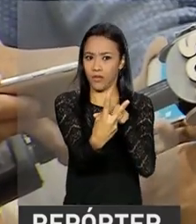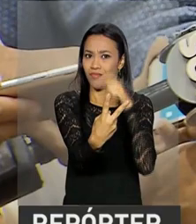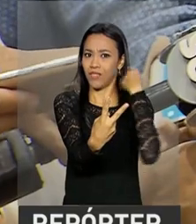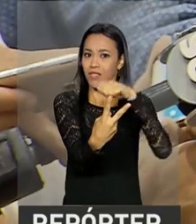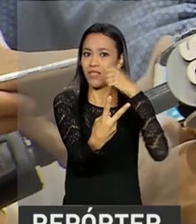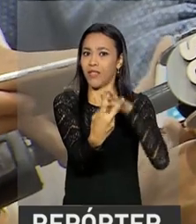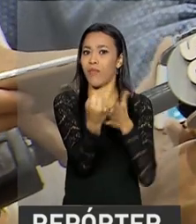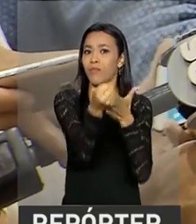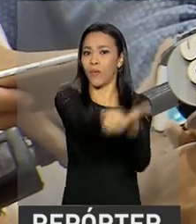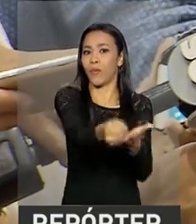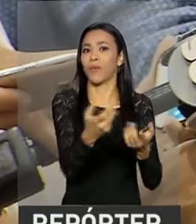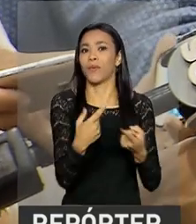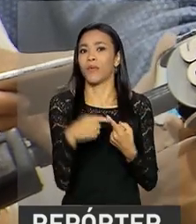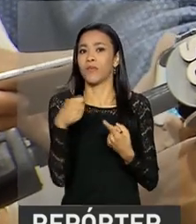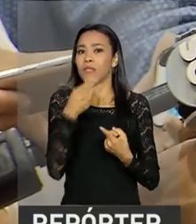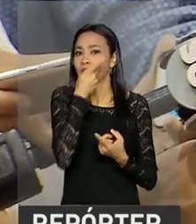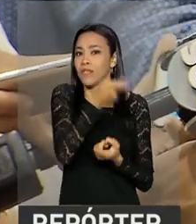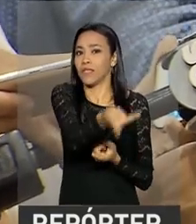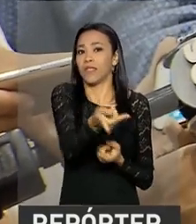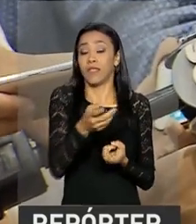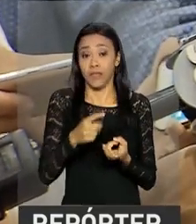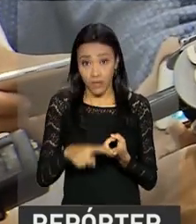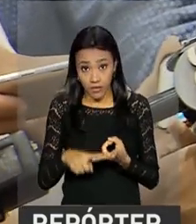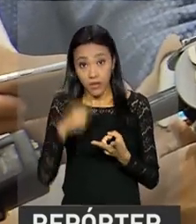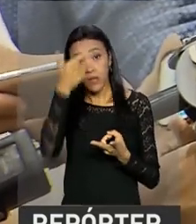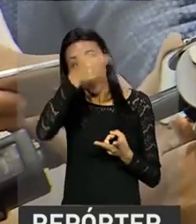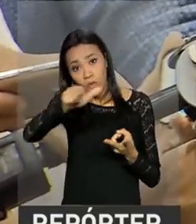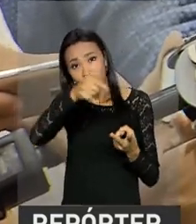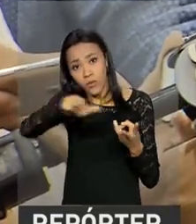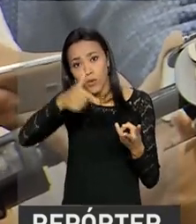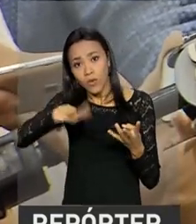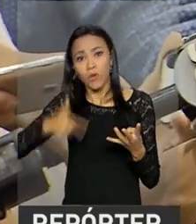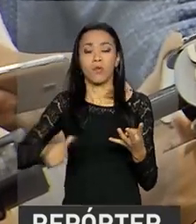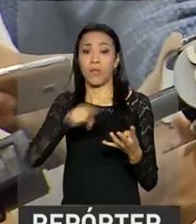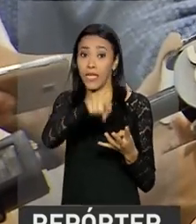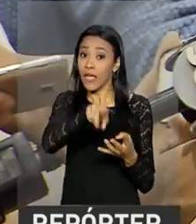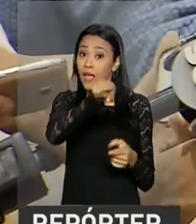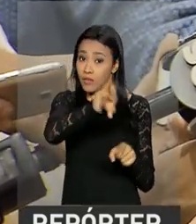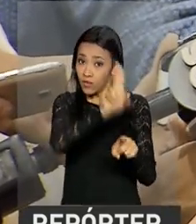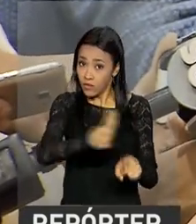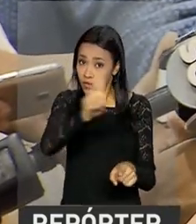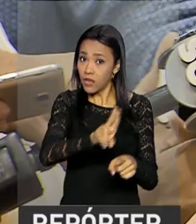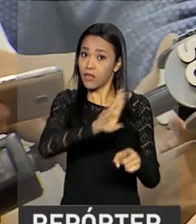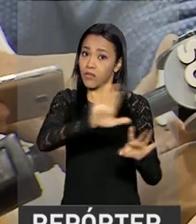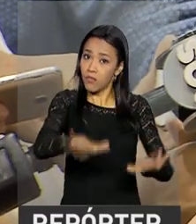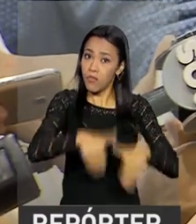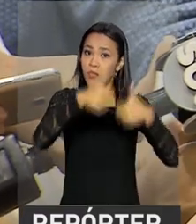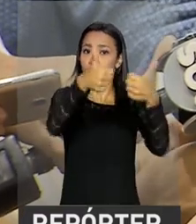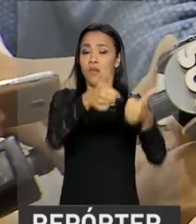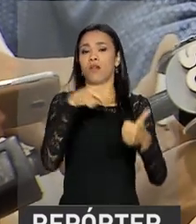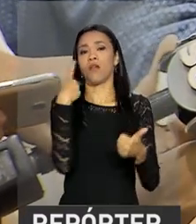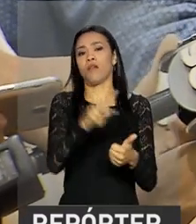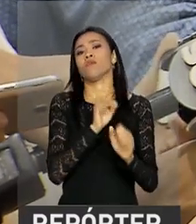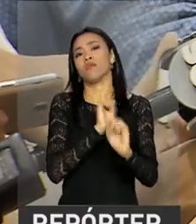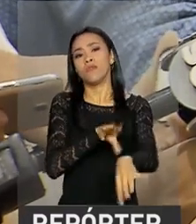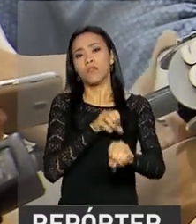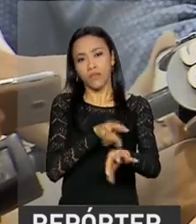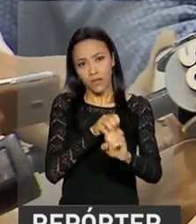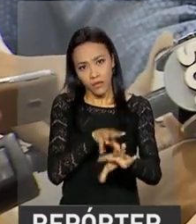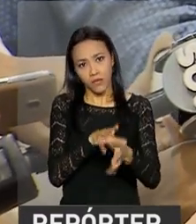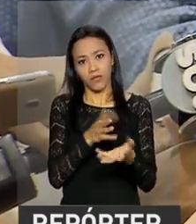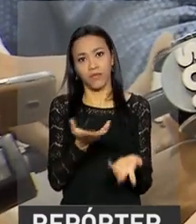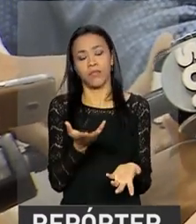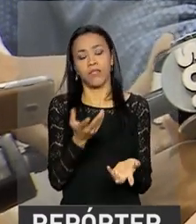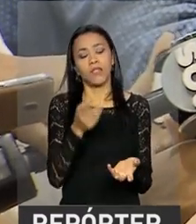instituição de visita de consideração de outros índices para Que ela possa ser ajudada a melhorar e tudo isso